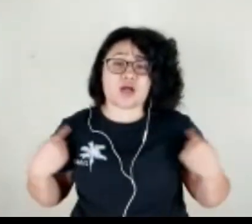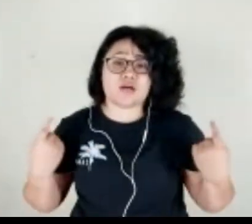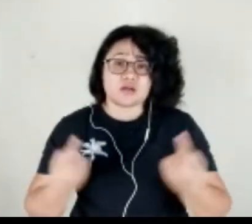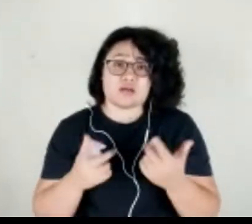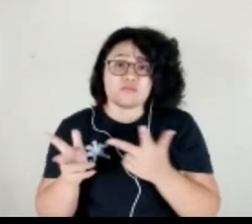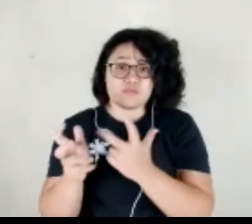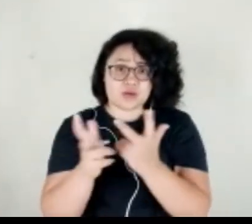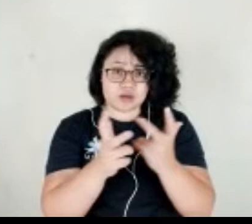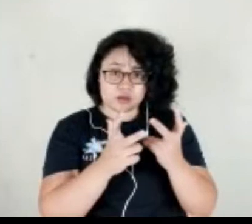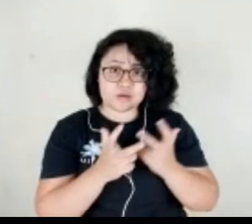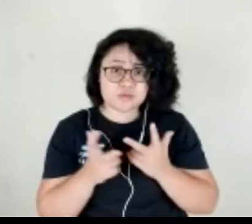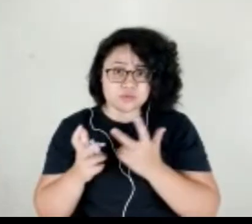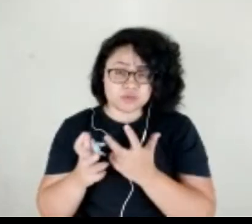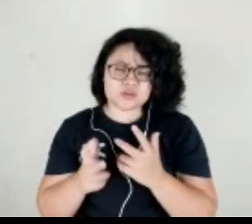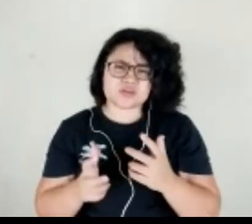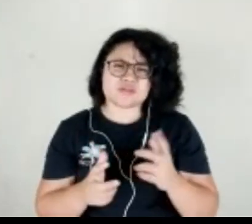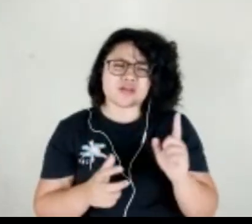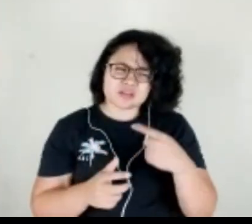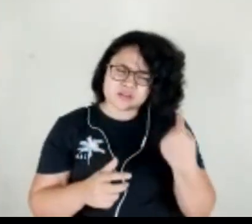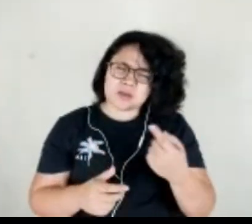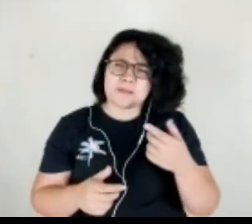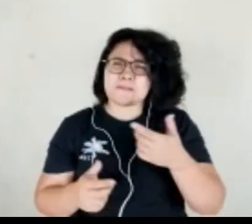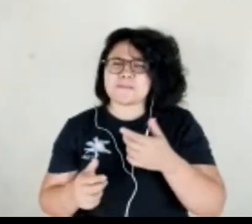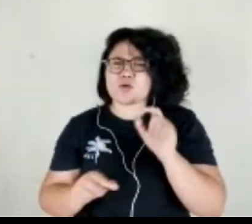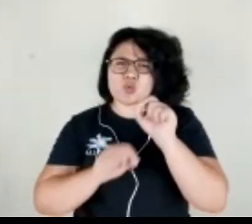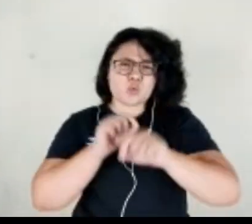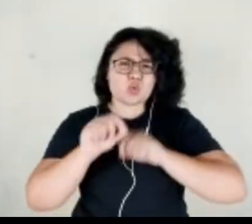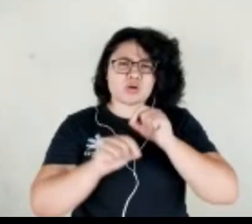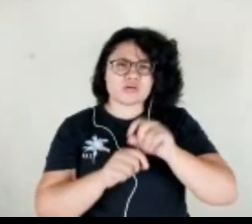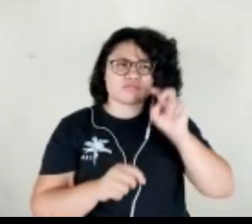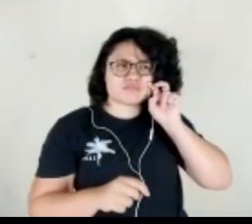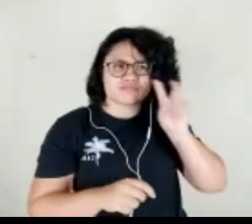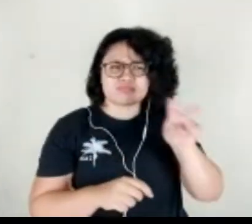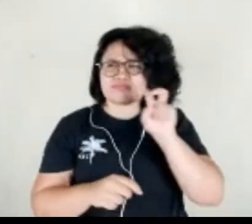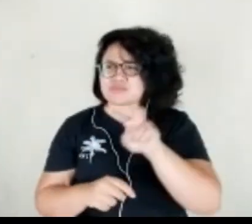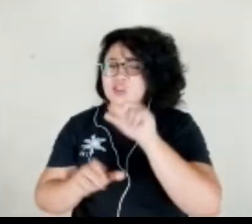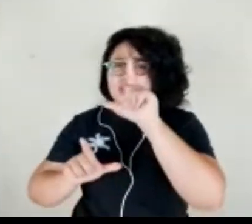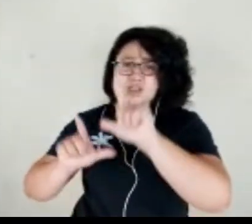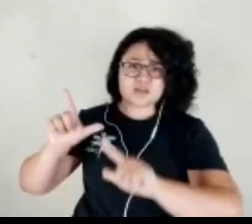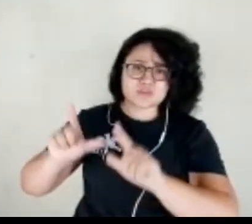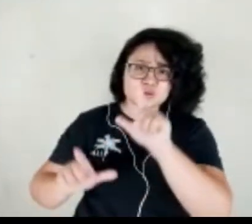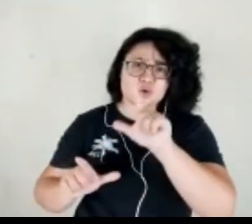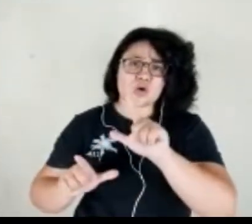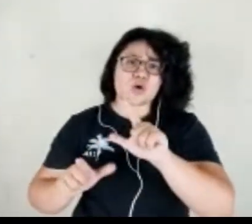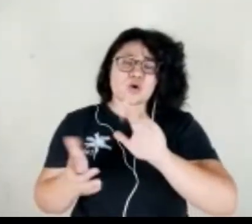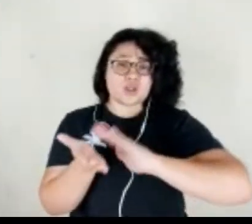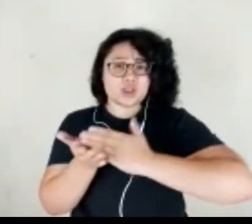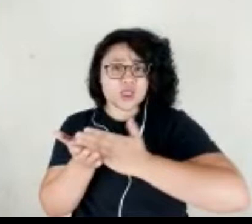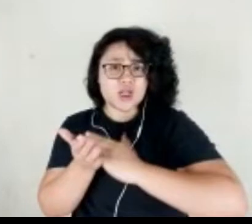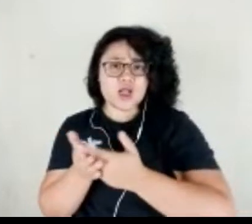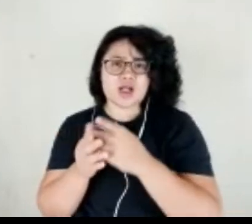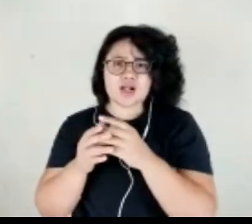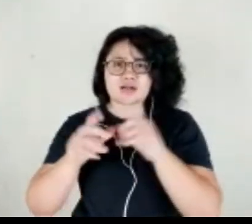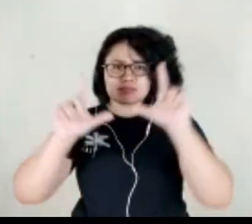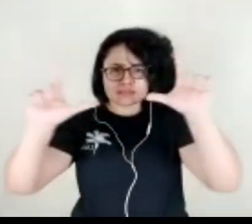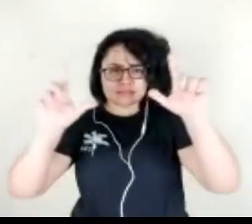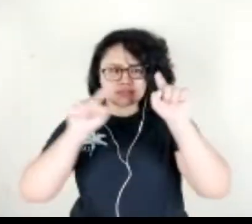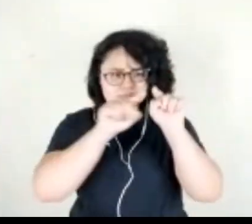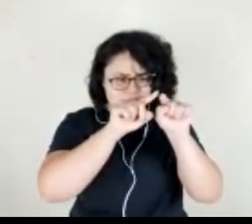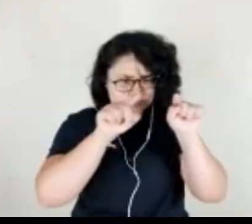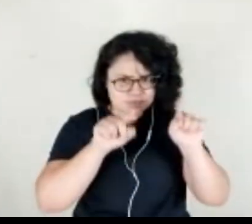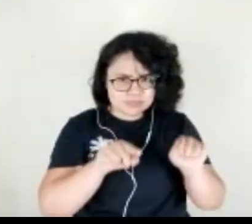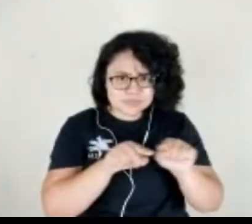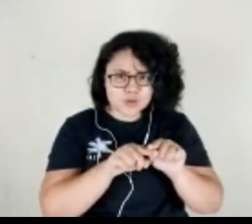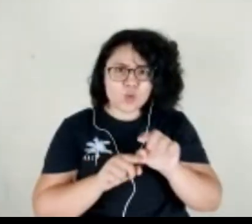né, durante todo o nosso dia praticamente. A gente assiste na televisão, um intérpretezinho aqui na